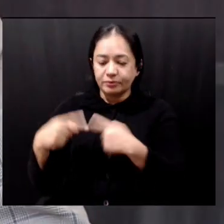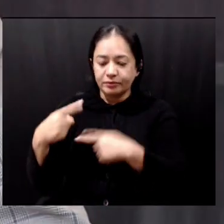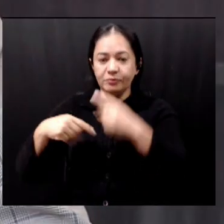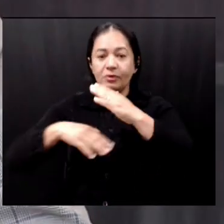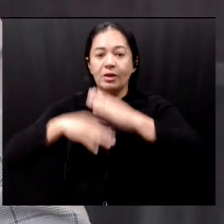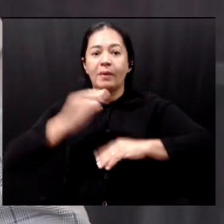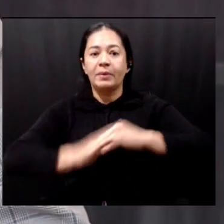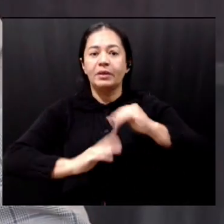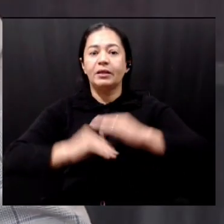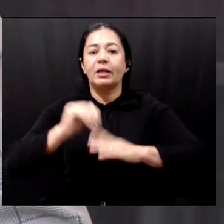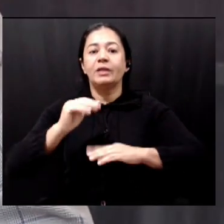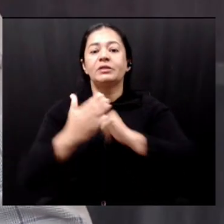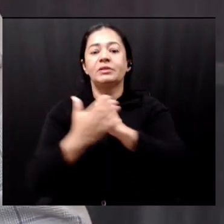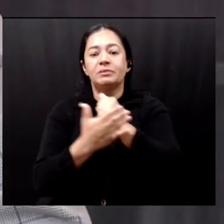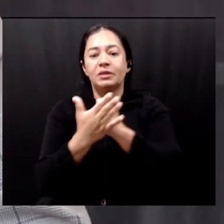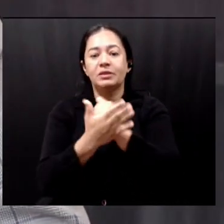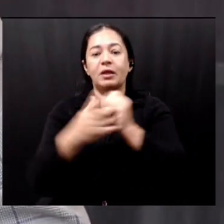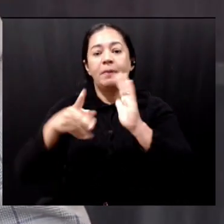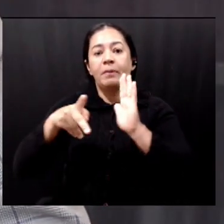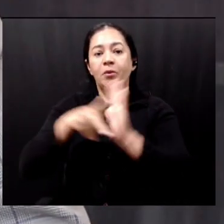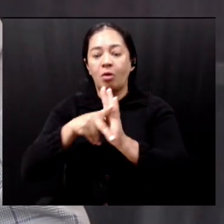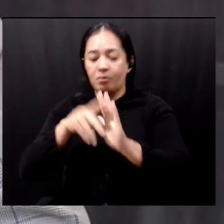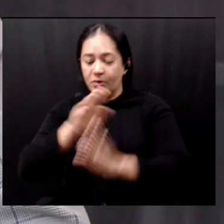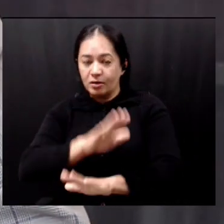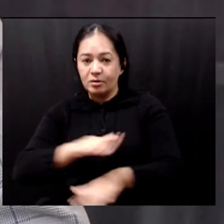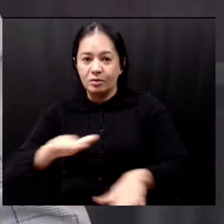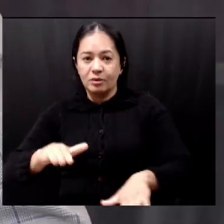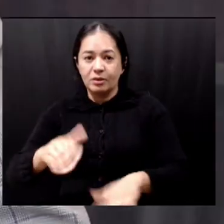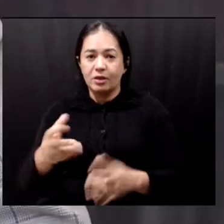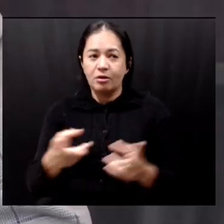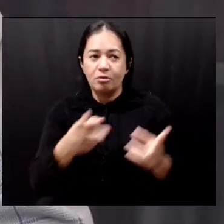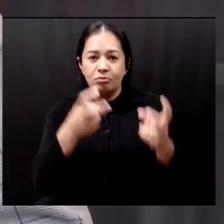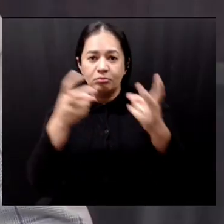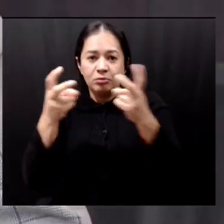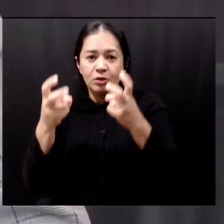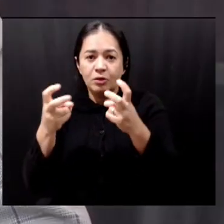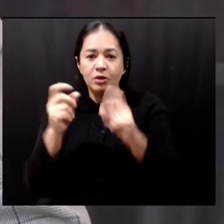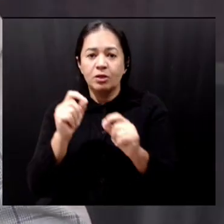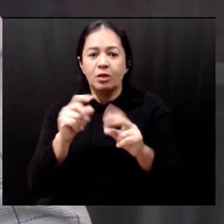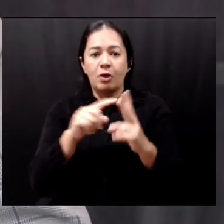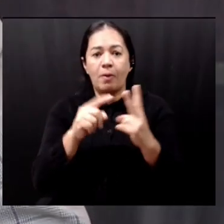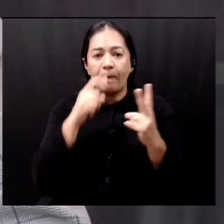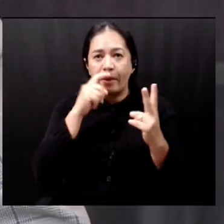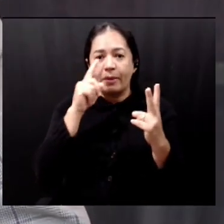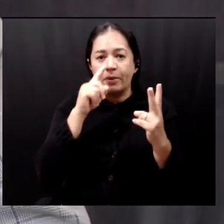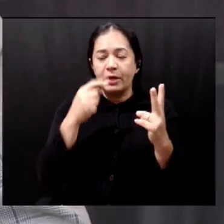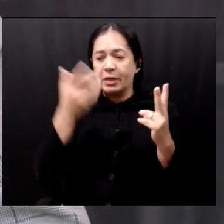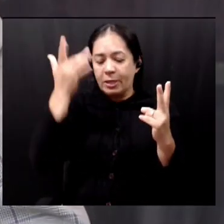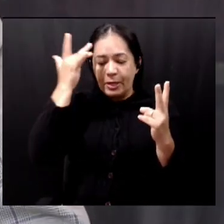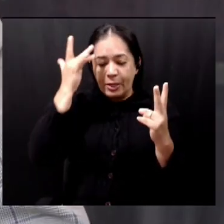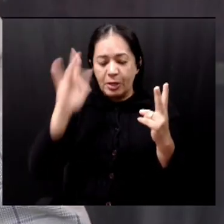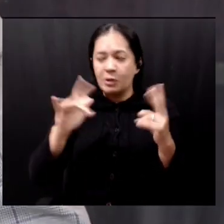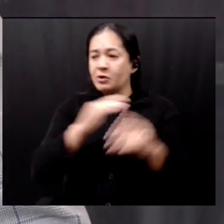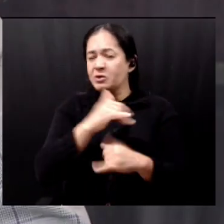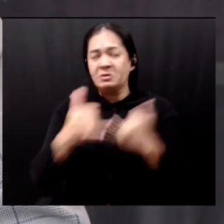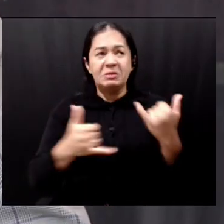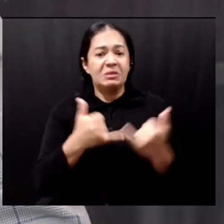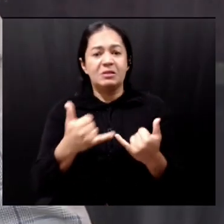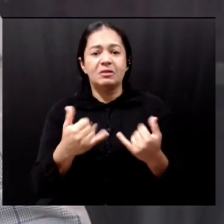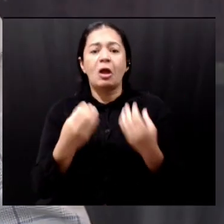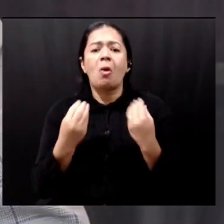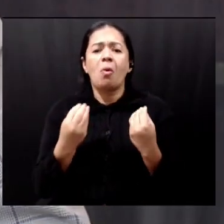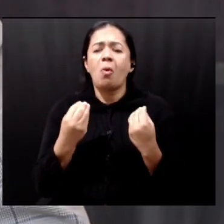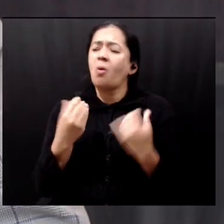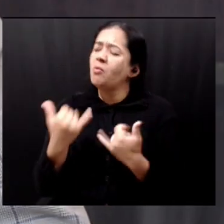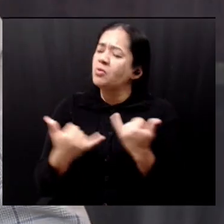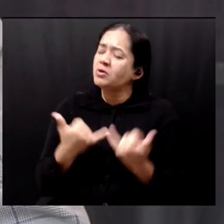criança. E eu vejo, assim, muito dos pais essa crença de, eu não sei brincar, eu não sei mais brincar, né? Como brinca? Mas assim, é